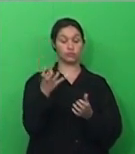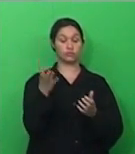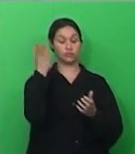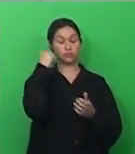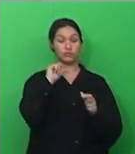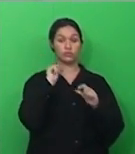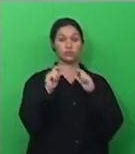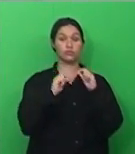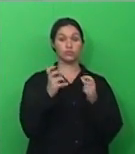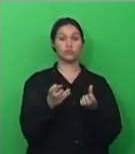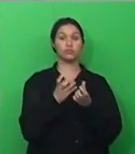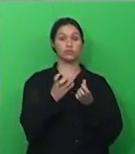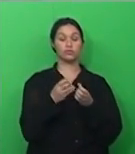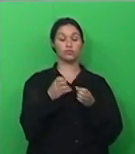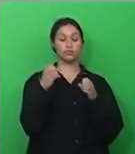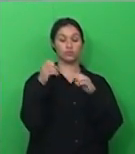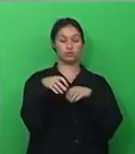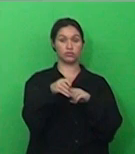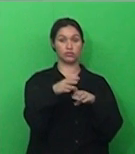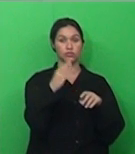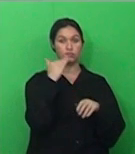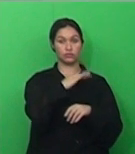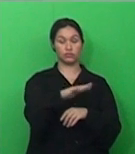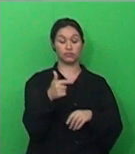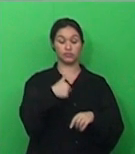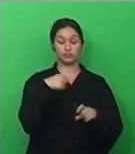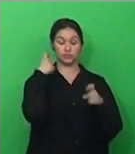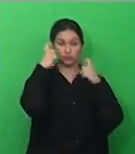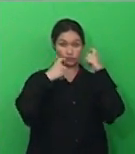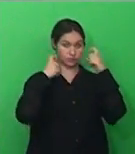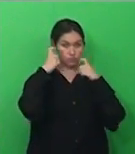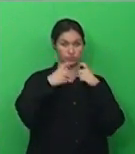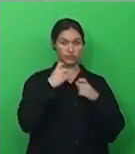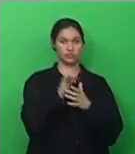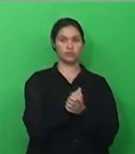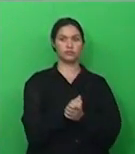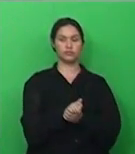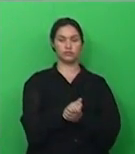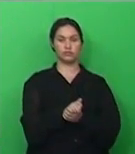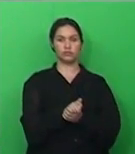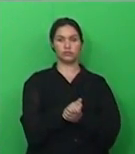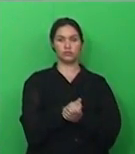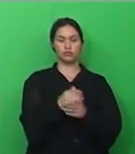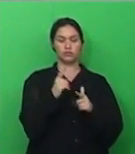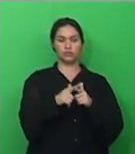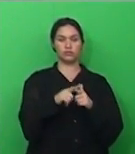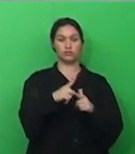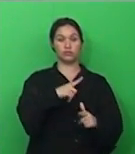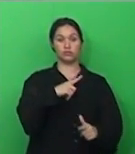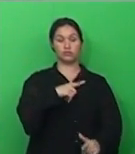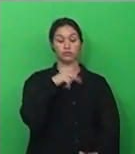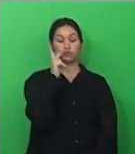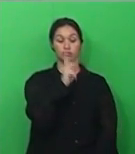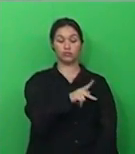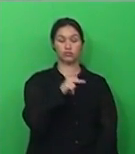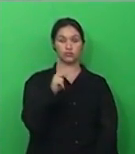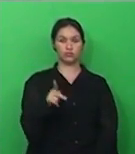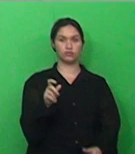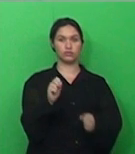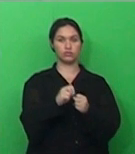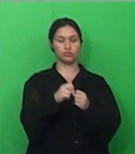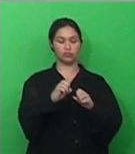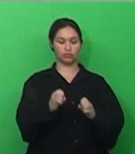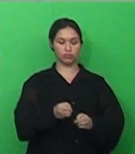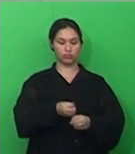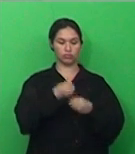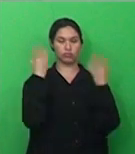nossas crianças. Eu fico muito preocupado quando alguns professores fazem um evento que foi